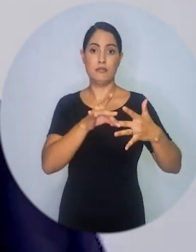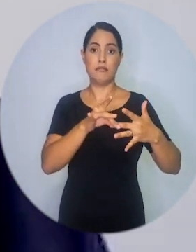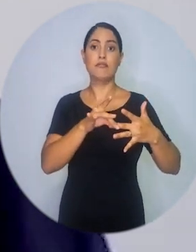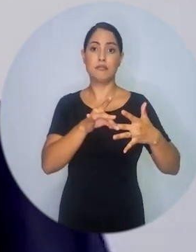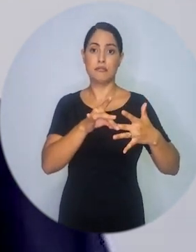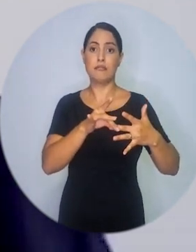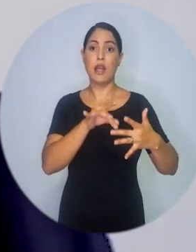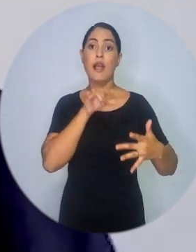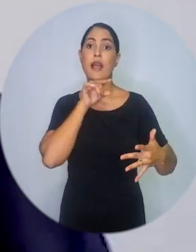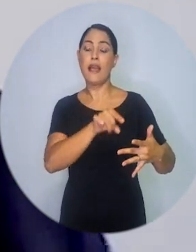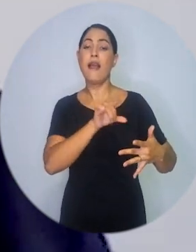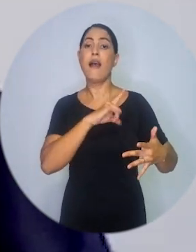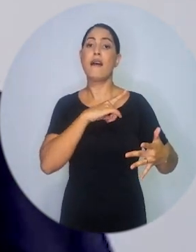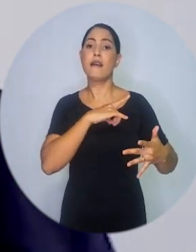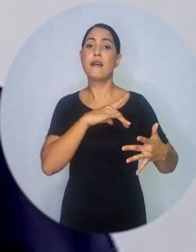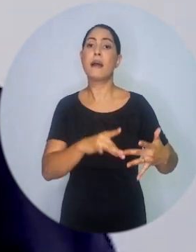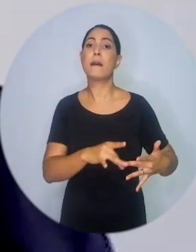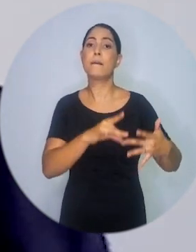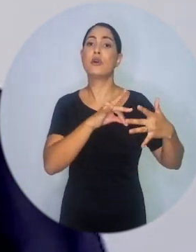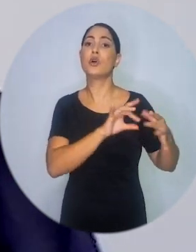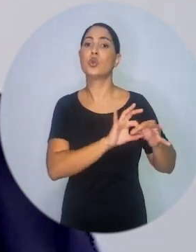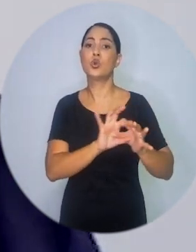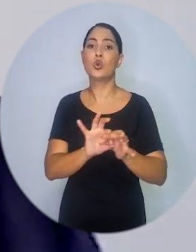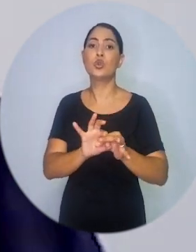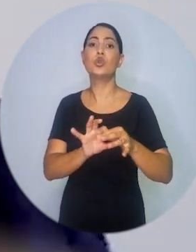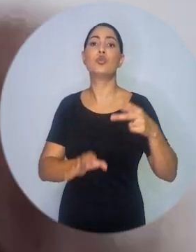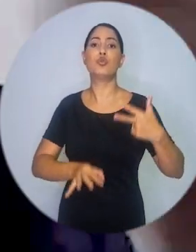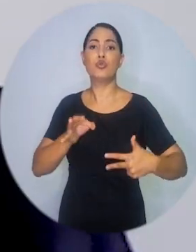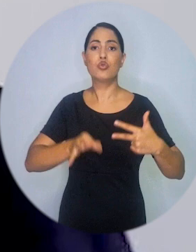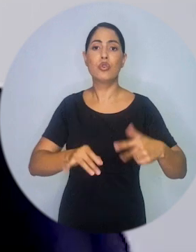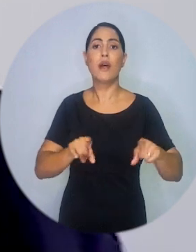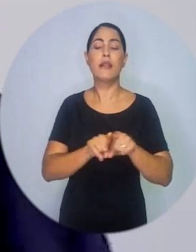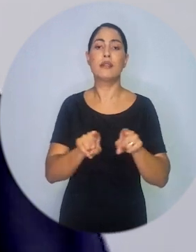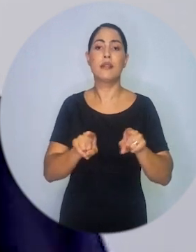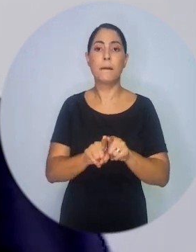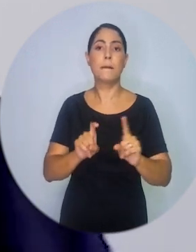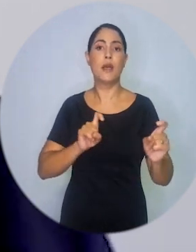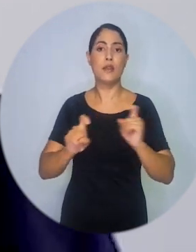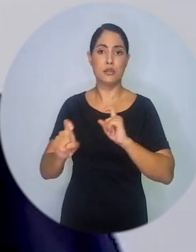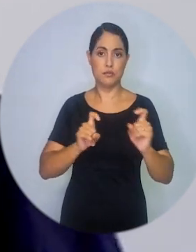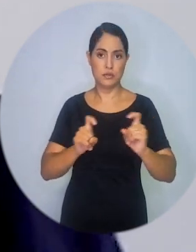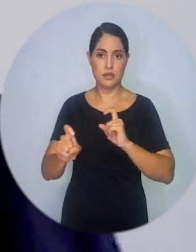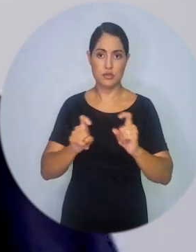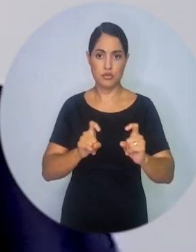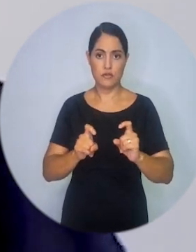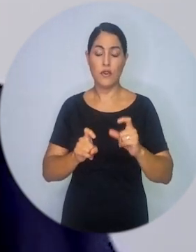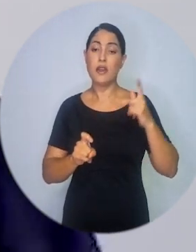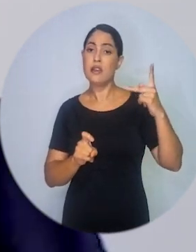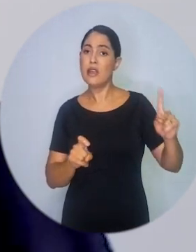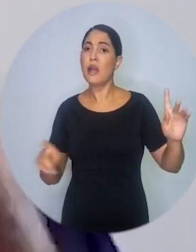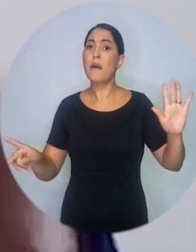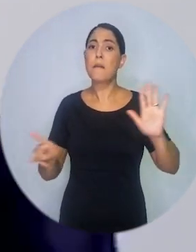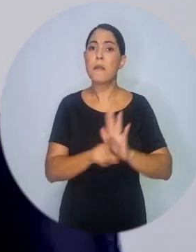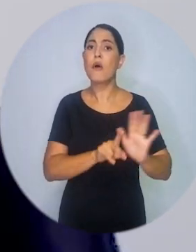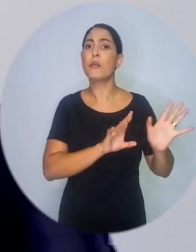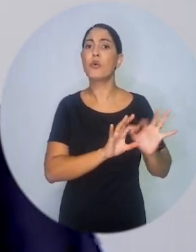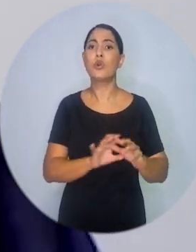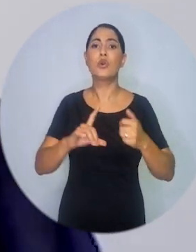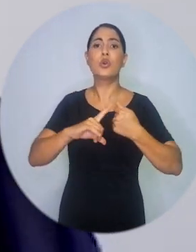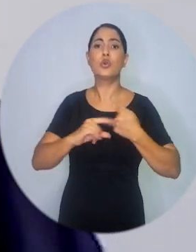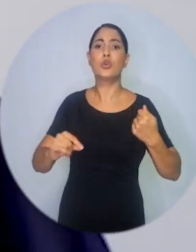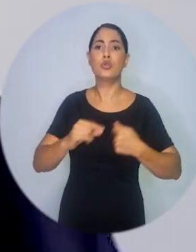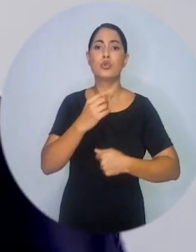no trâmite, tanto no trâmite judicial como também no trâmite administrativo, e também o